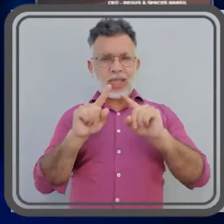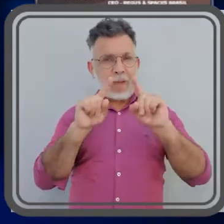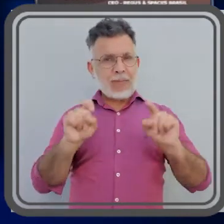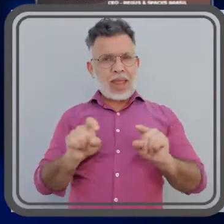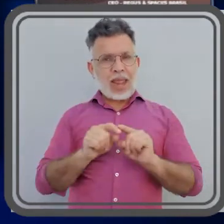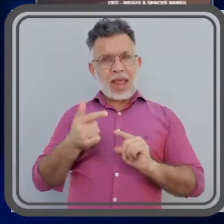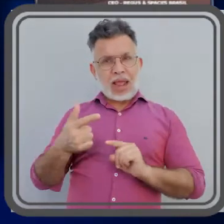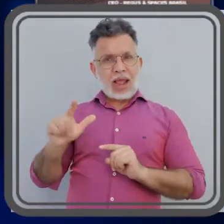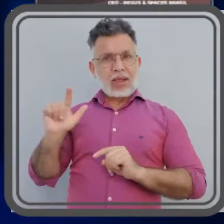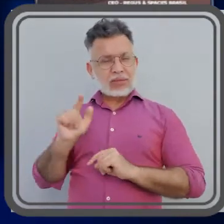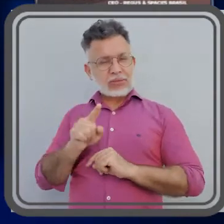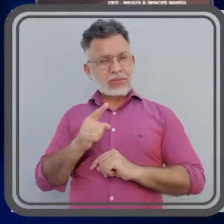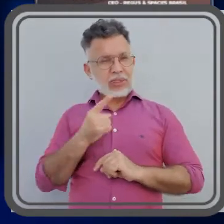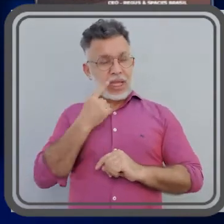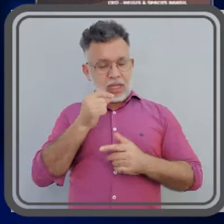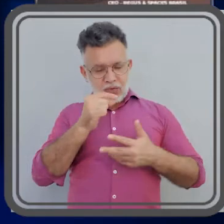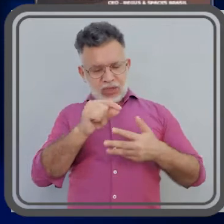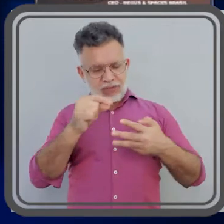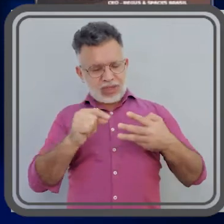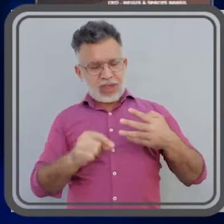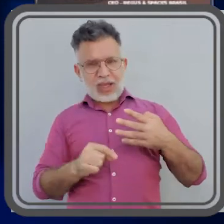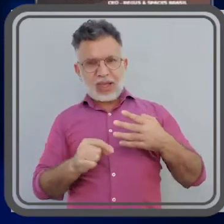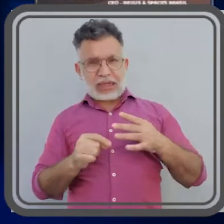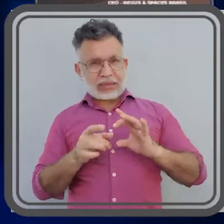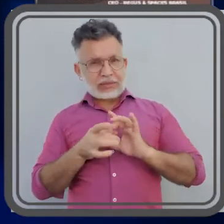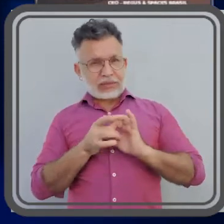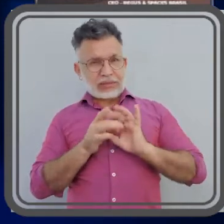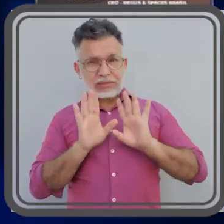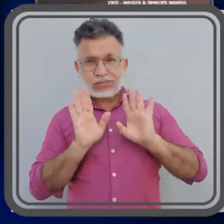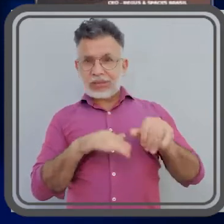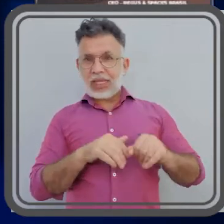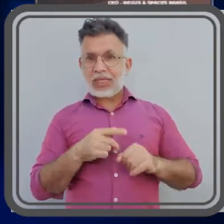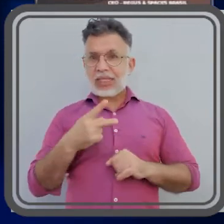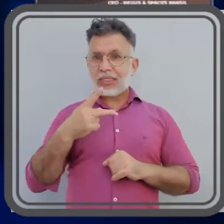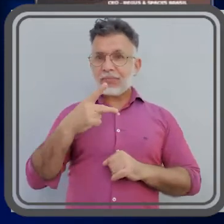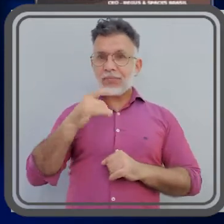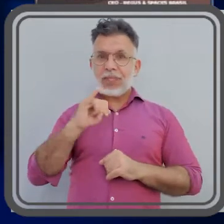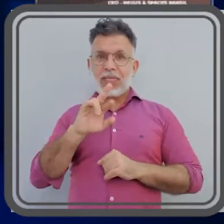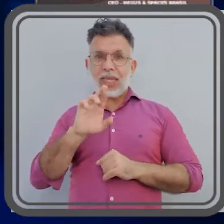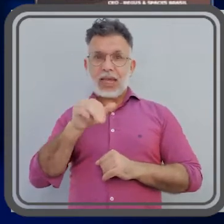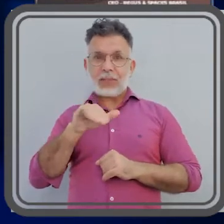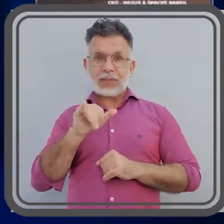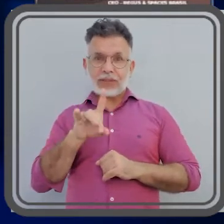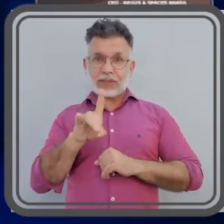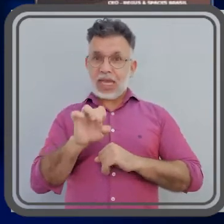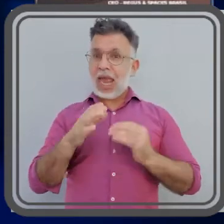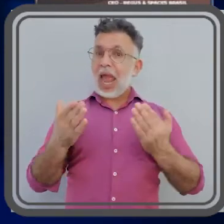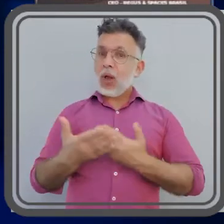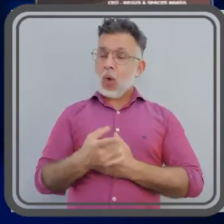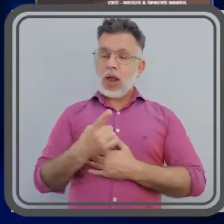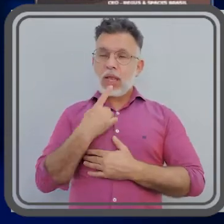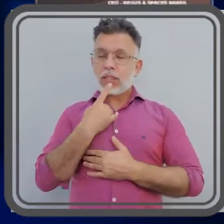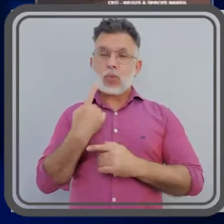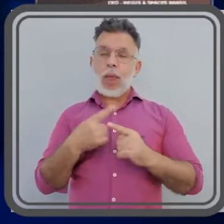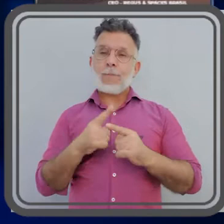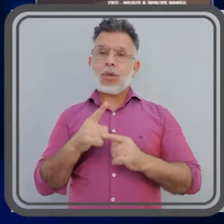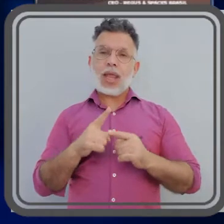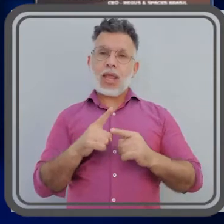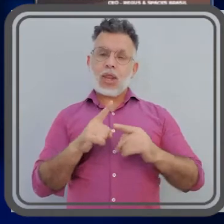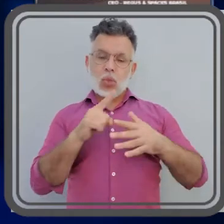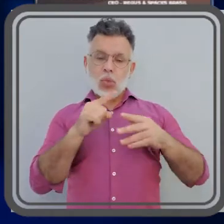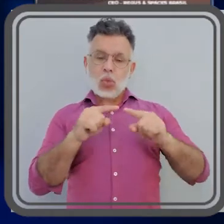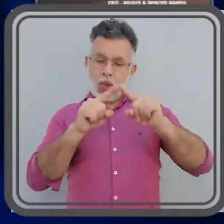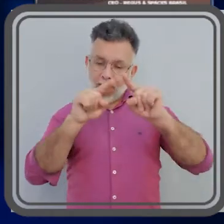essa checklistzinha já se livrou das pirâmides. Agora, não é porque não é pirâmide que não pode ser